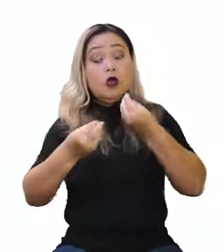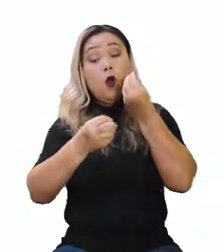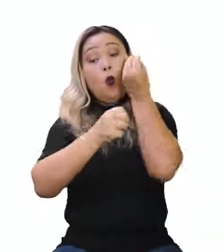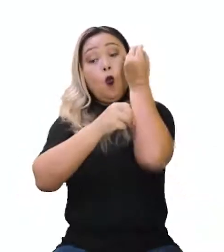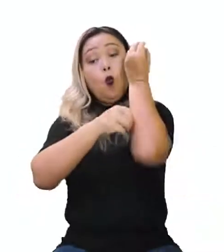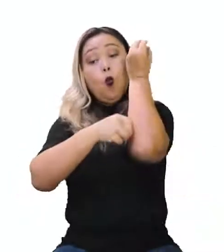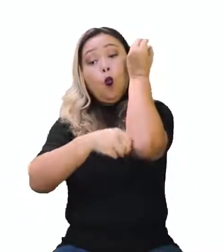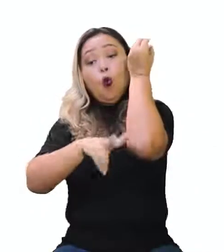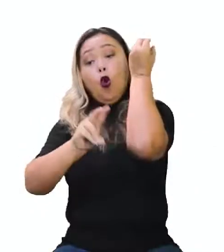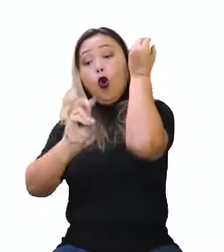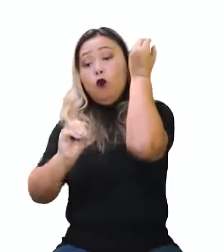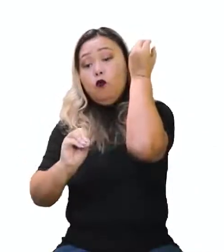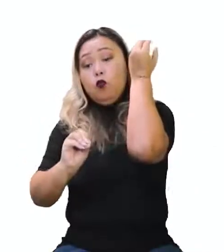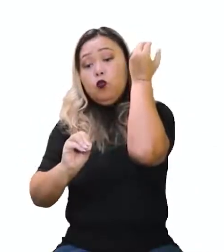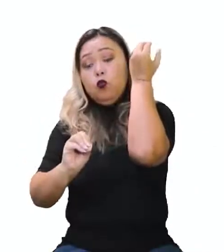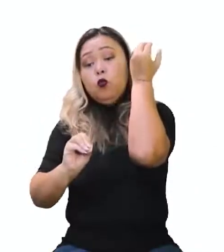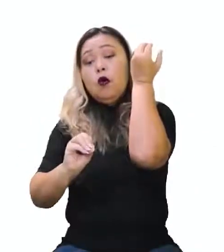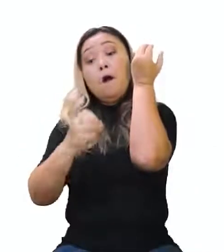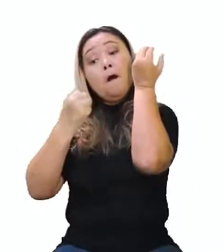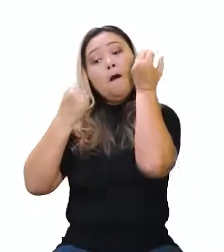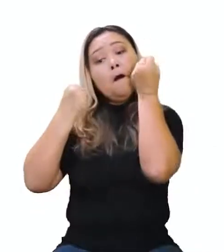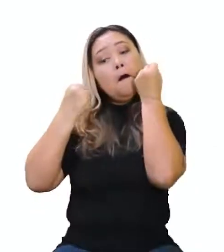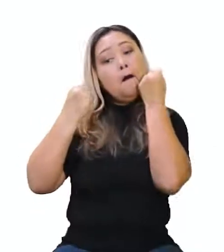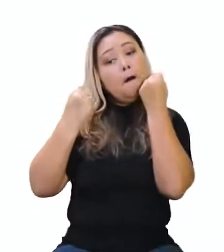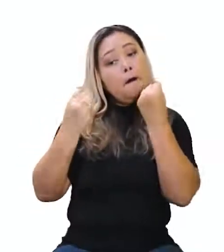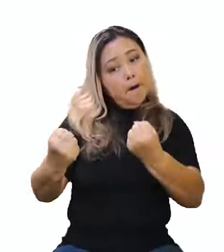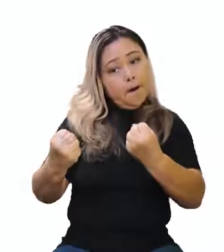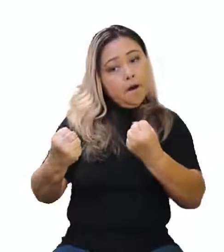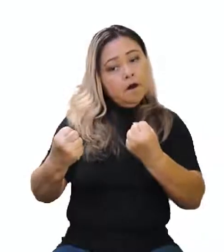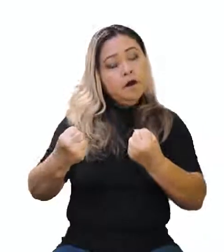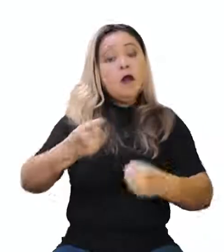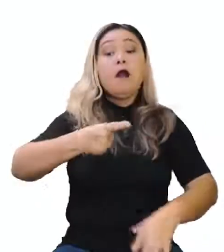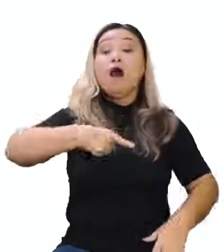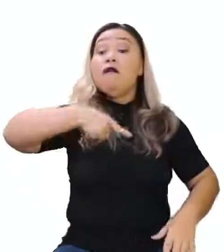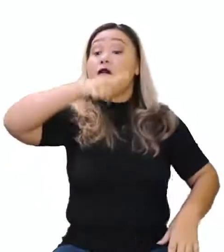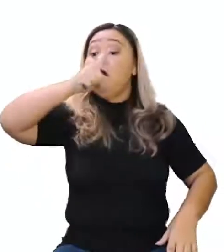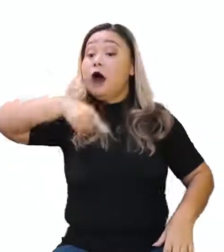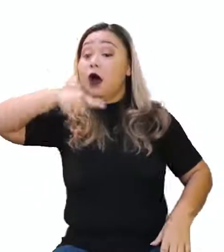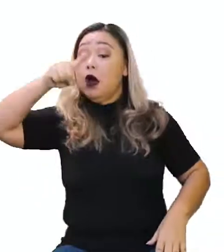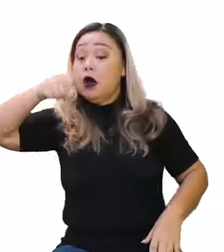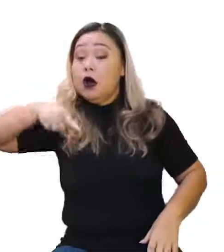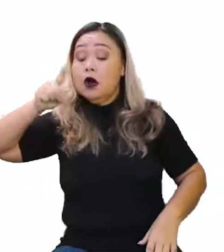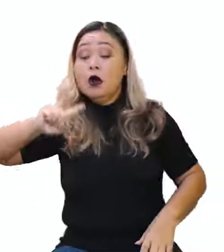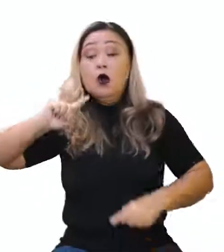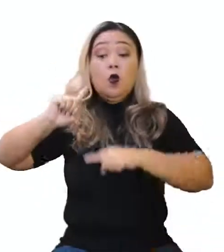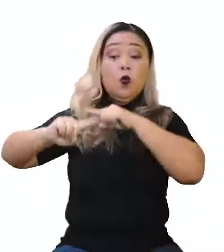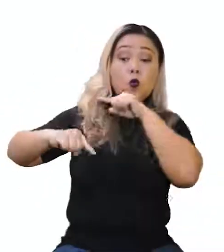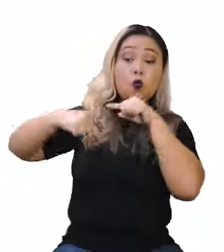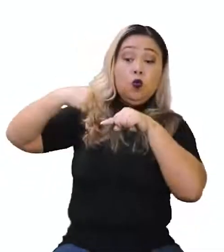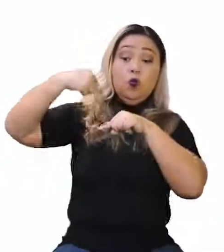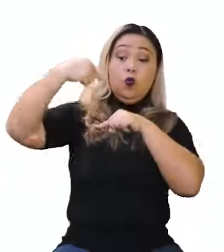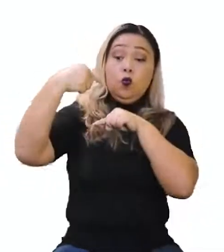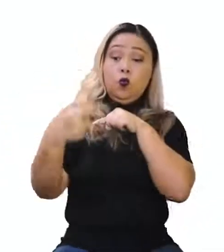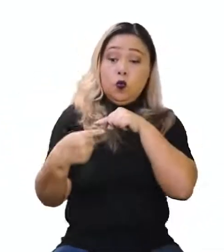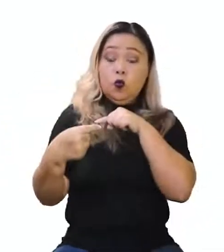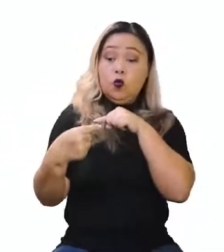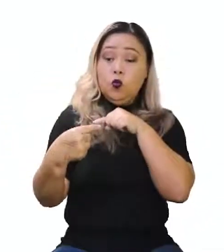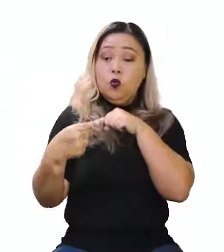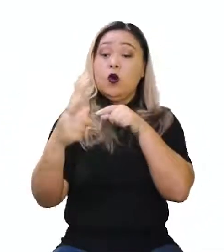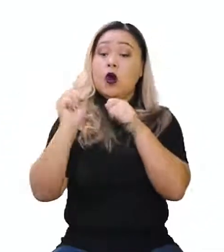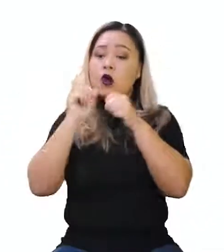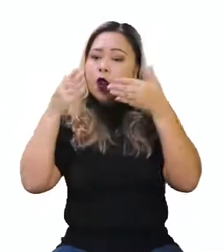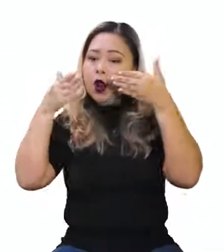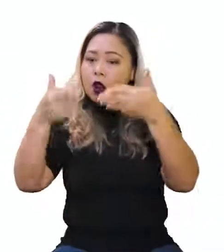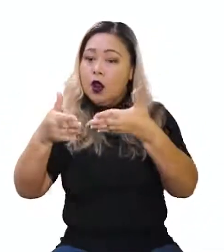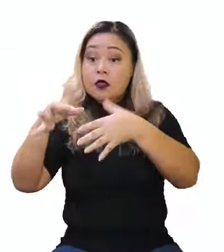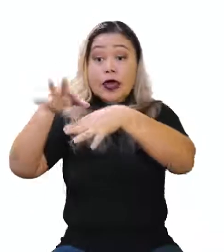ovos. Aí o peso, tem essa variação do peso, onde os descendentes são criados somente para a produção